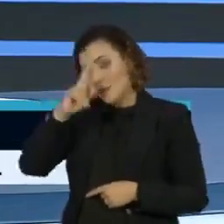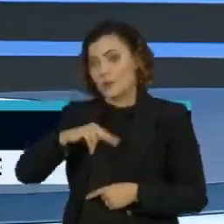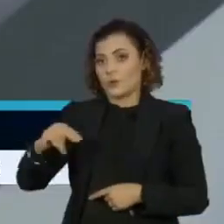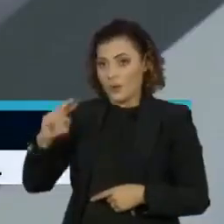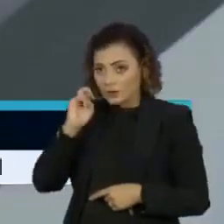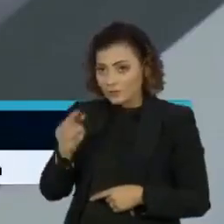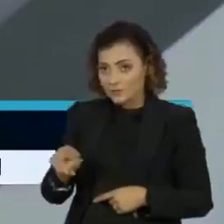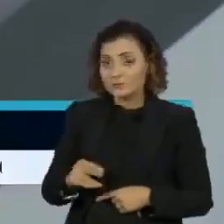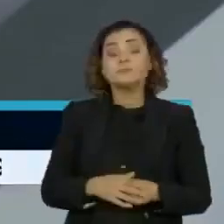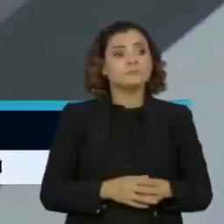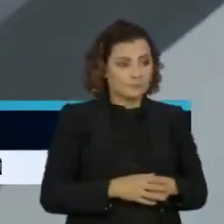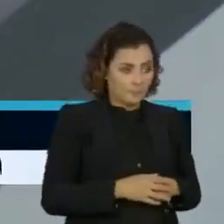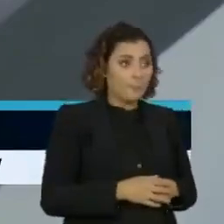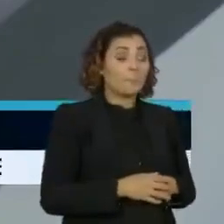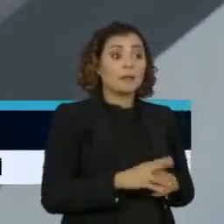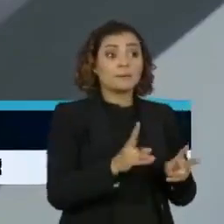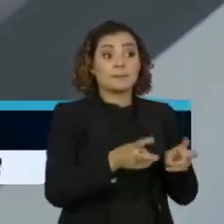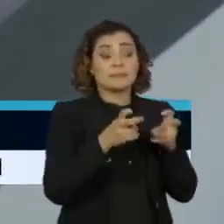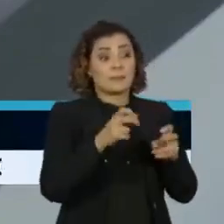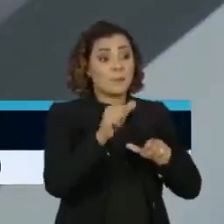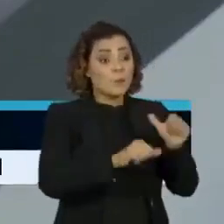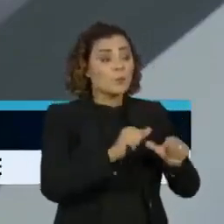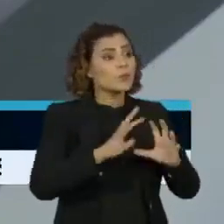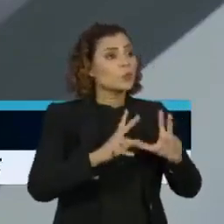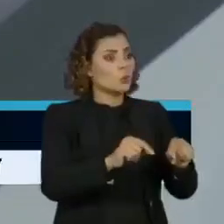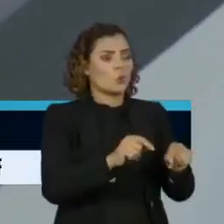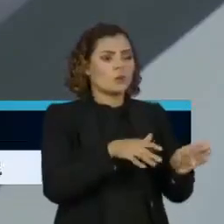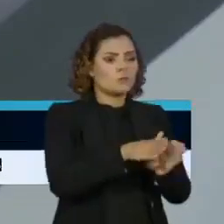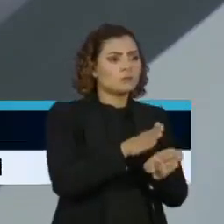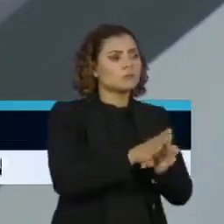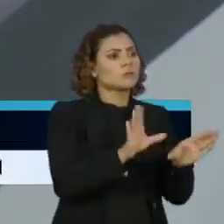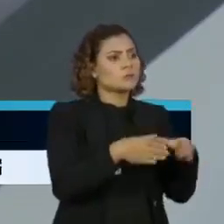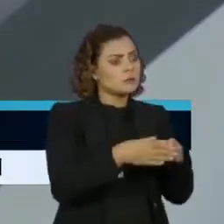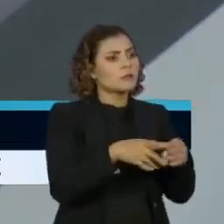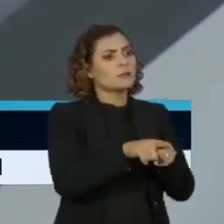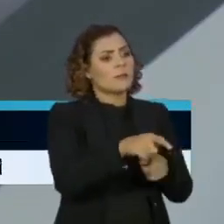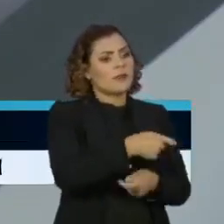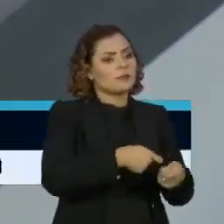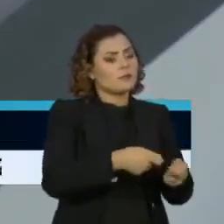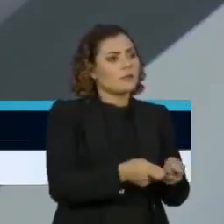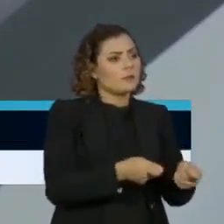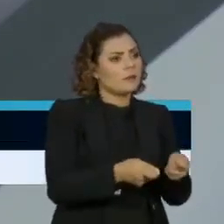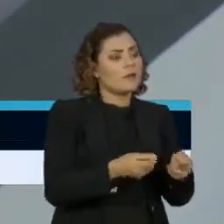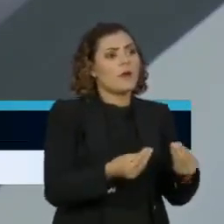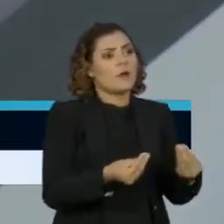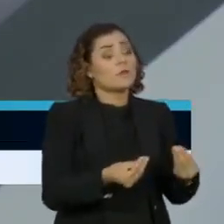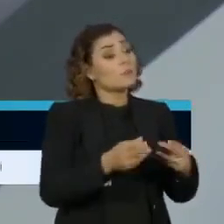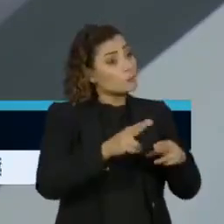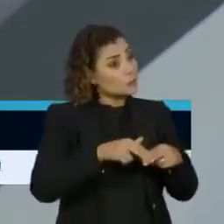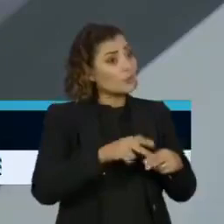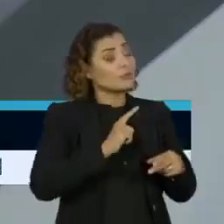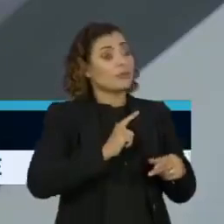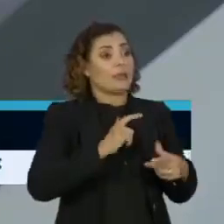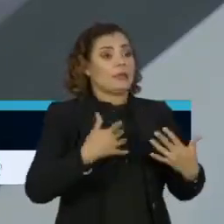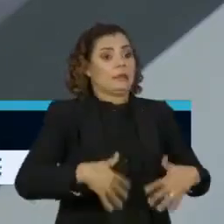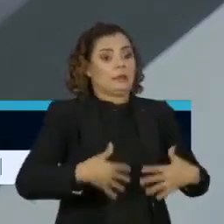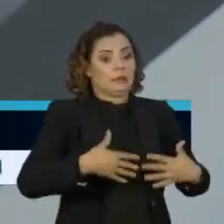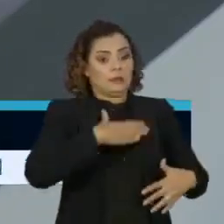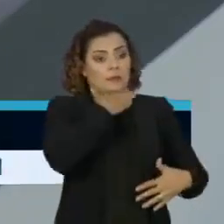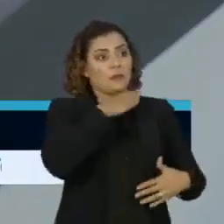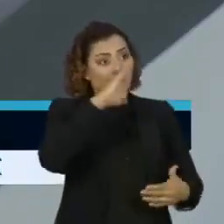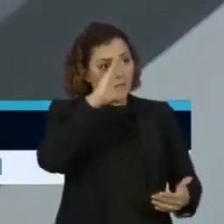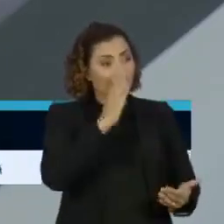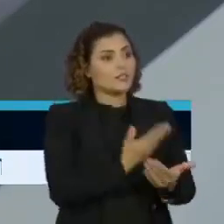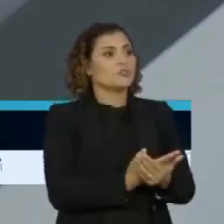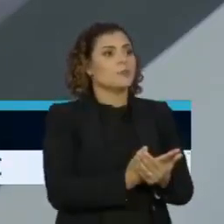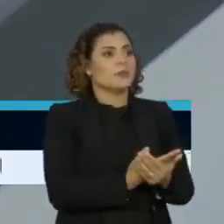fórum. Exato, mas se você vai lá e muda toda a composição do conselho e do jeito como é administrado o fundo, e você tem um déficit de credibilidade em